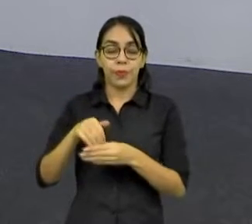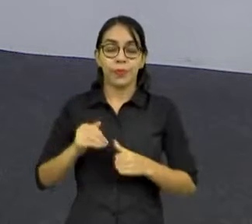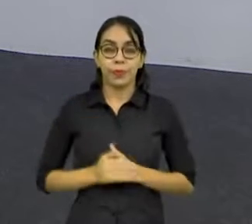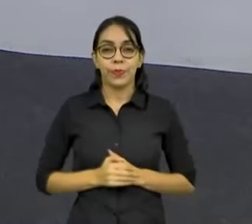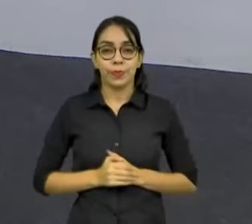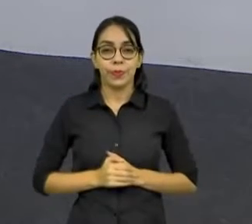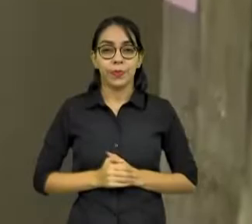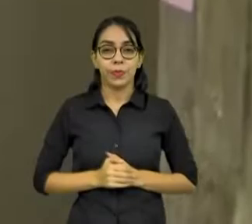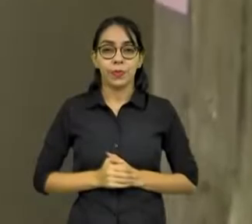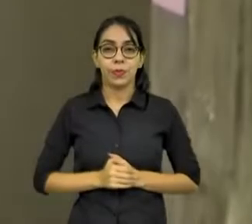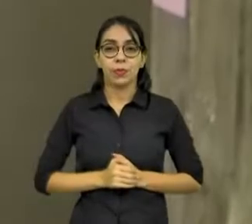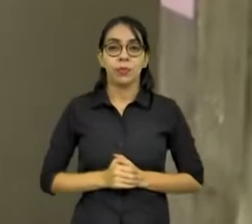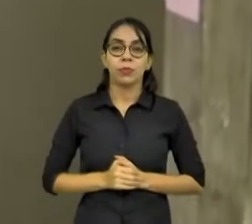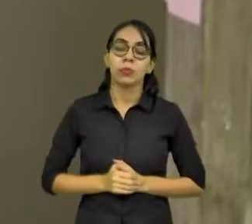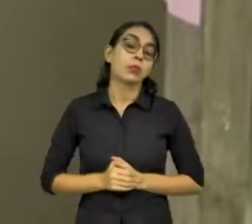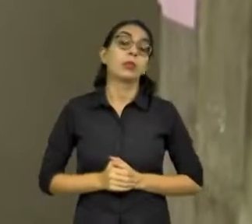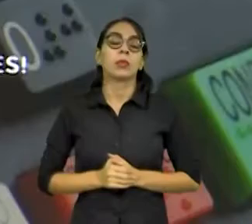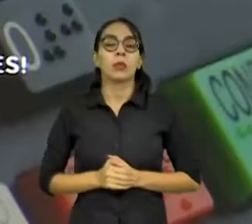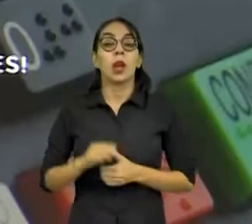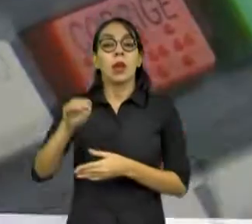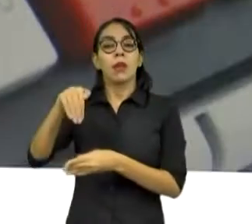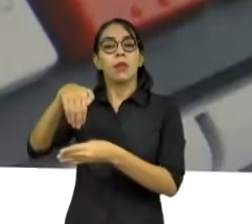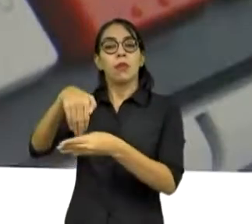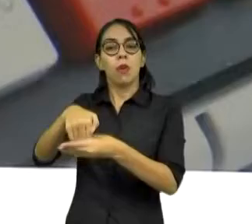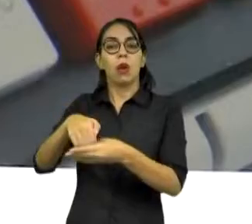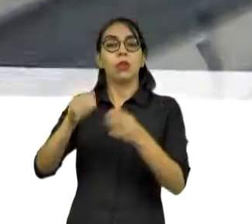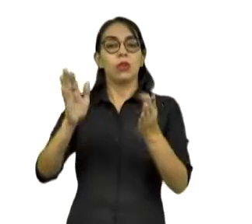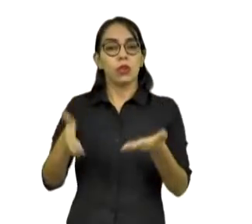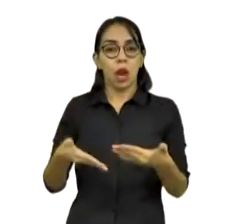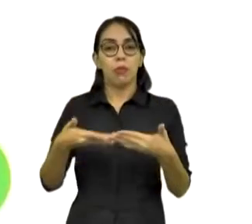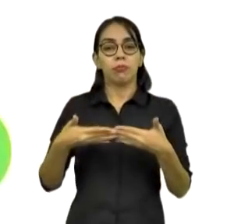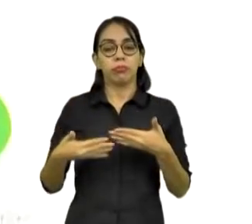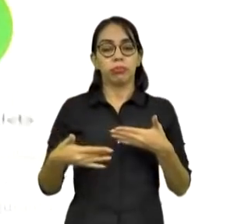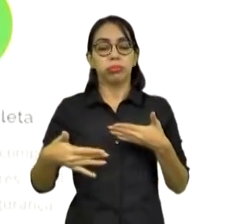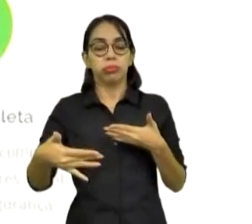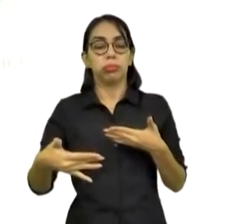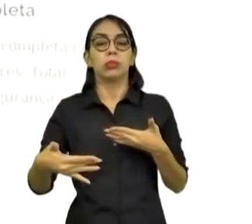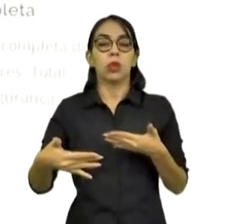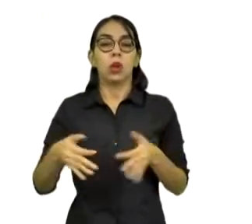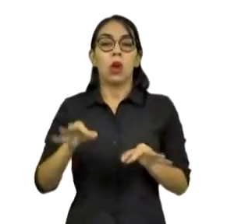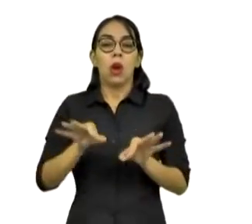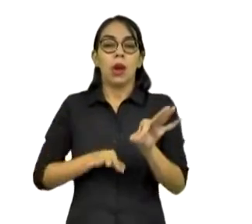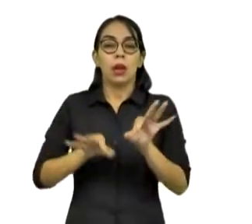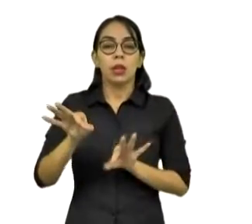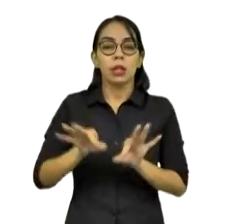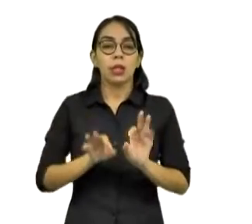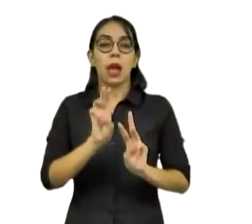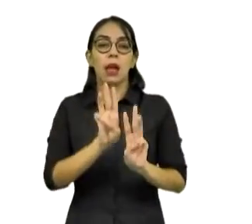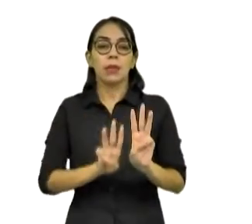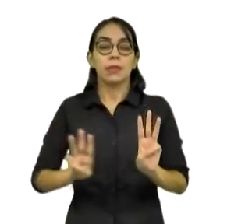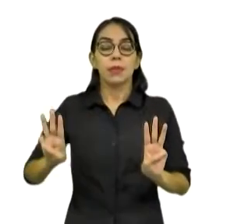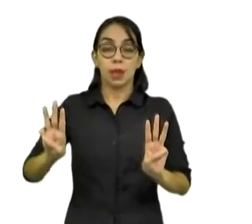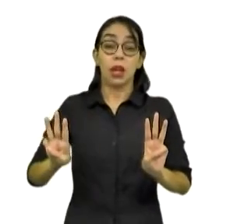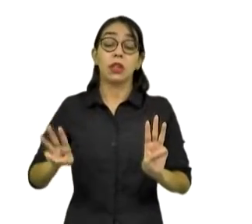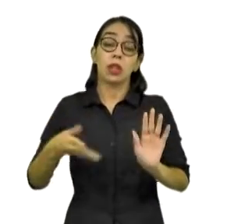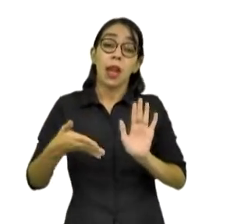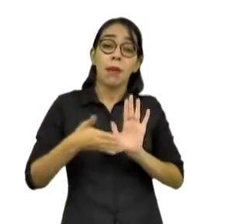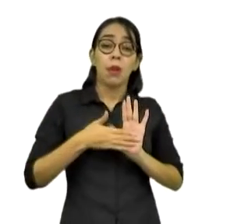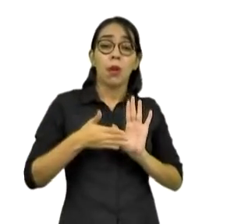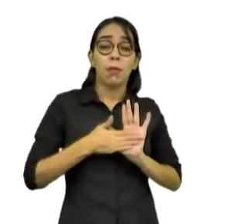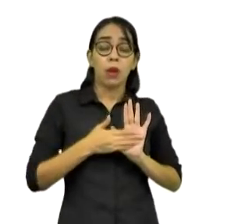modalidade. Eleições chegando e já começaram as campanhas de arrecadação de recursos na modalidade